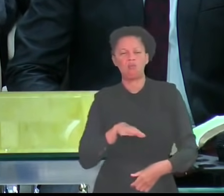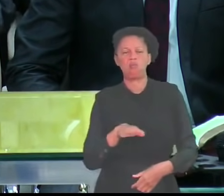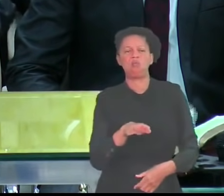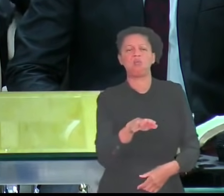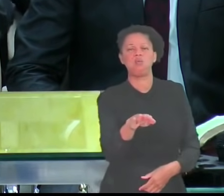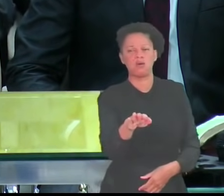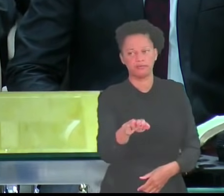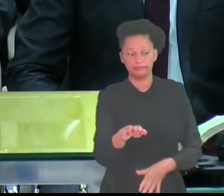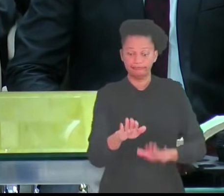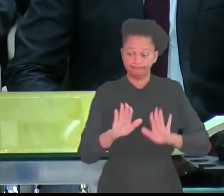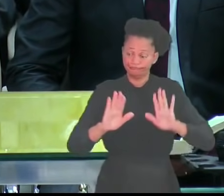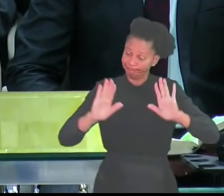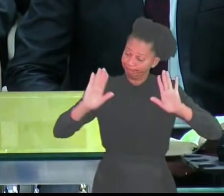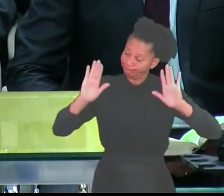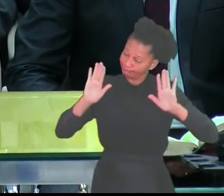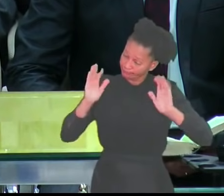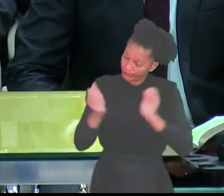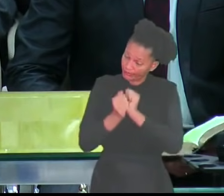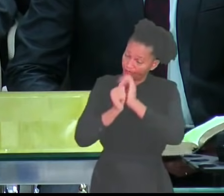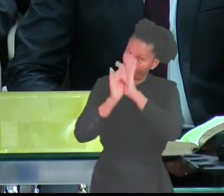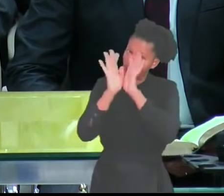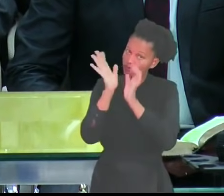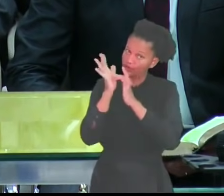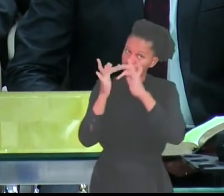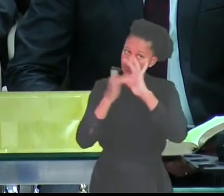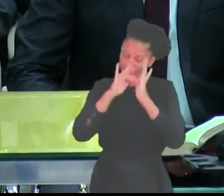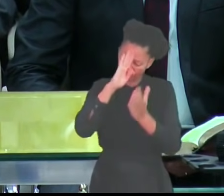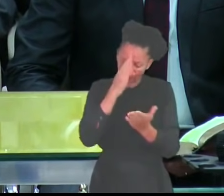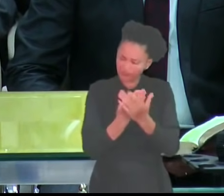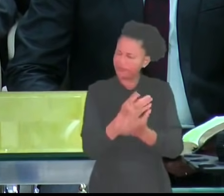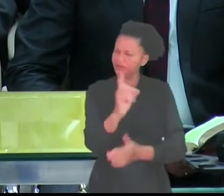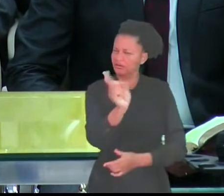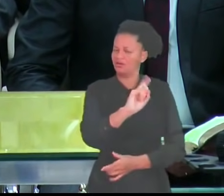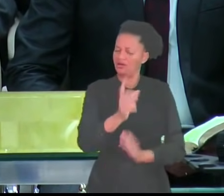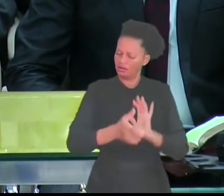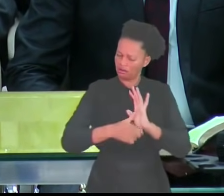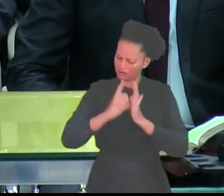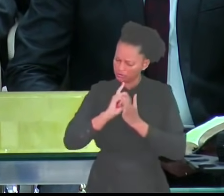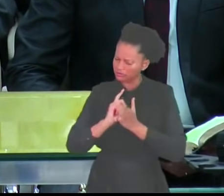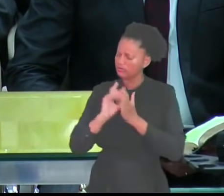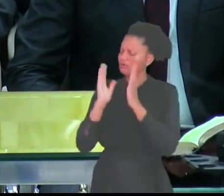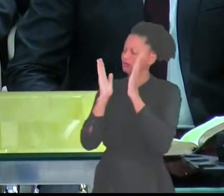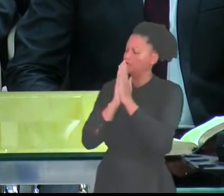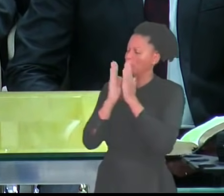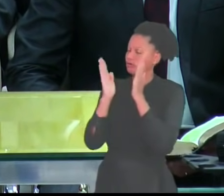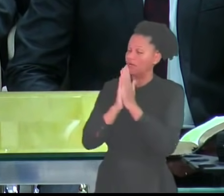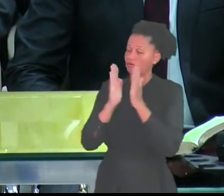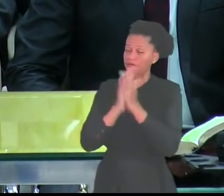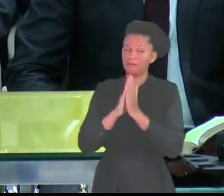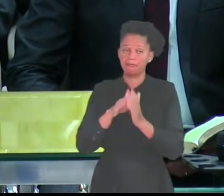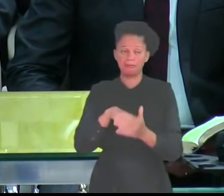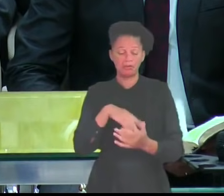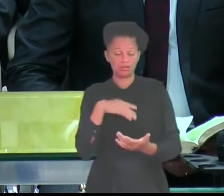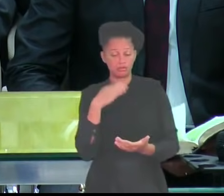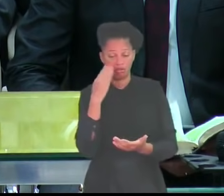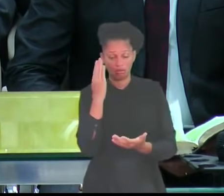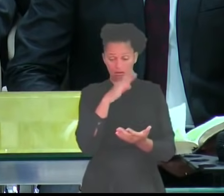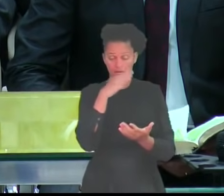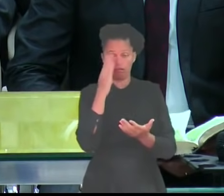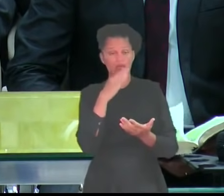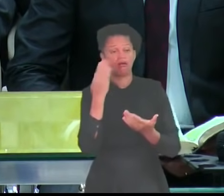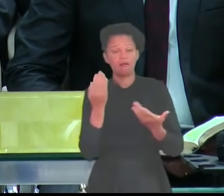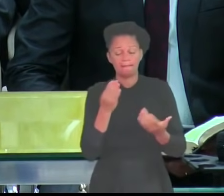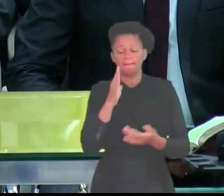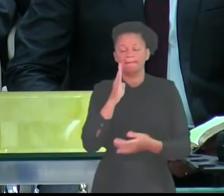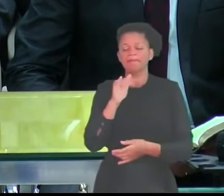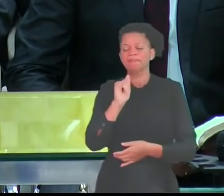Glória a Jesus. Não confie não. Pode dar uma biloura em você. Quem alcançou